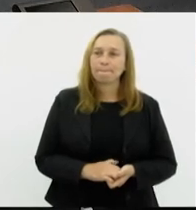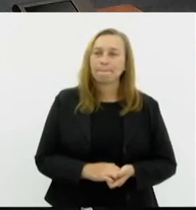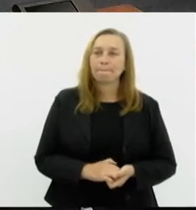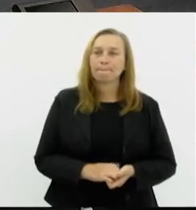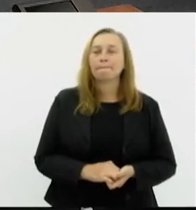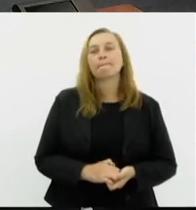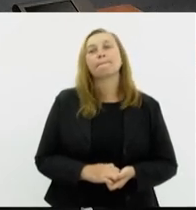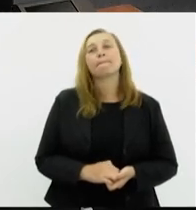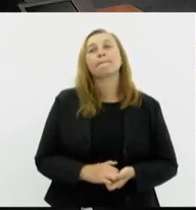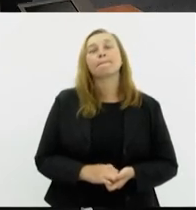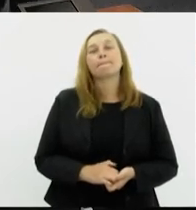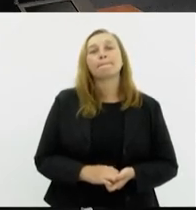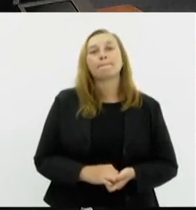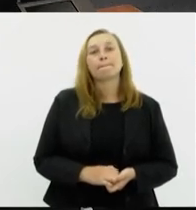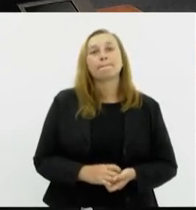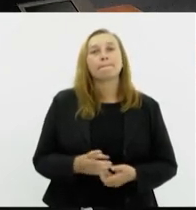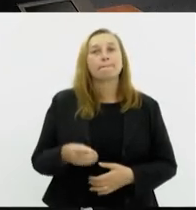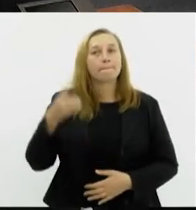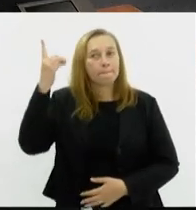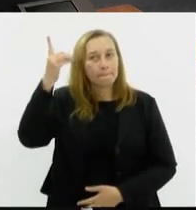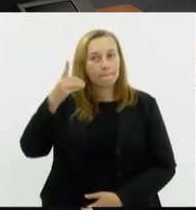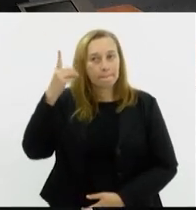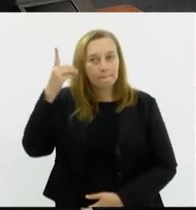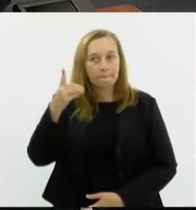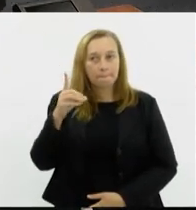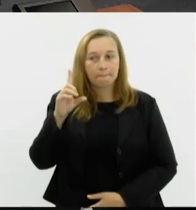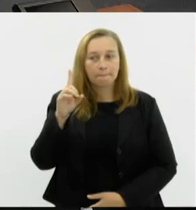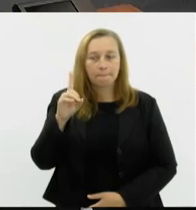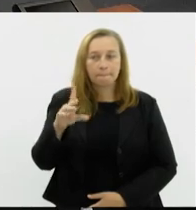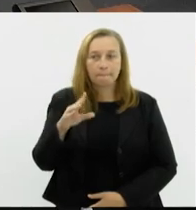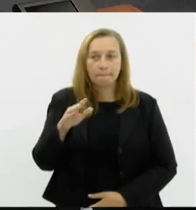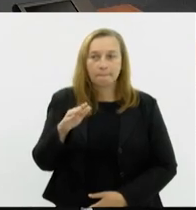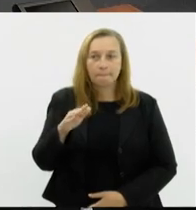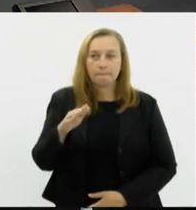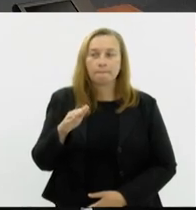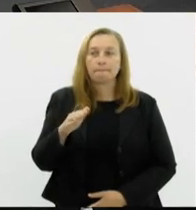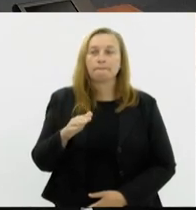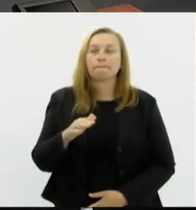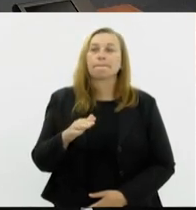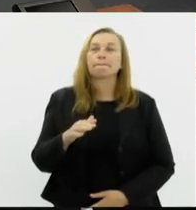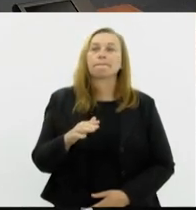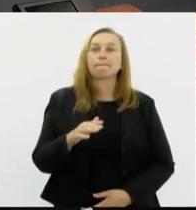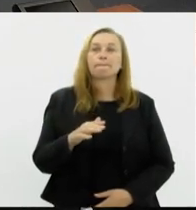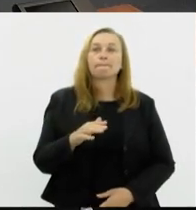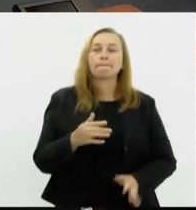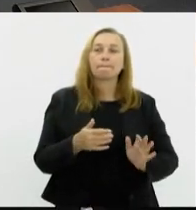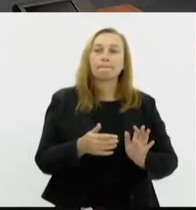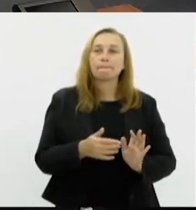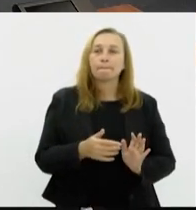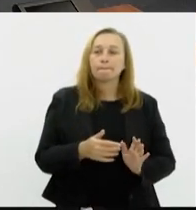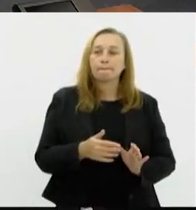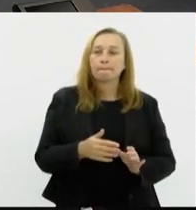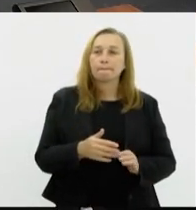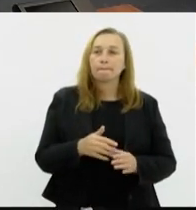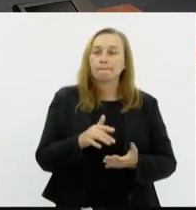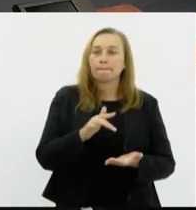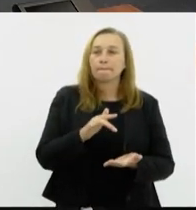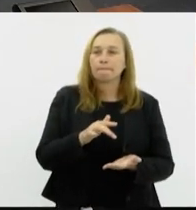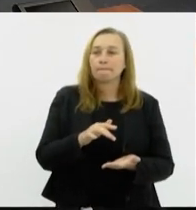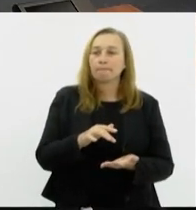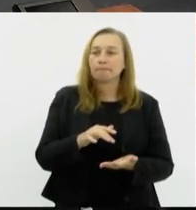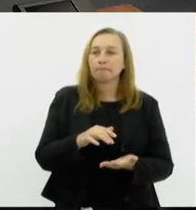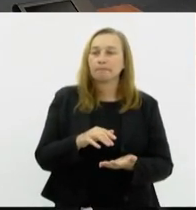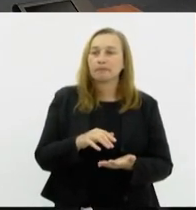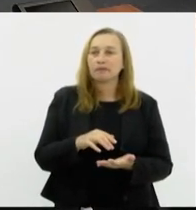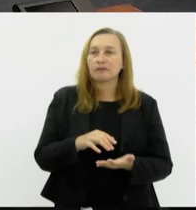Deputado, dá sua presença, por favor, primeiro. Eu passo depois a palavra ao senhor. Por isso que a gente não consegue lhe ouvir,